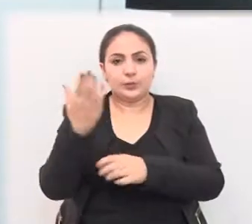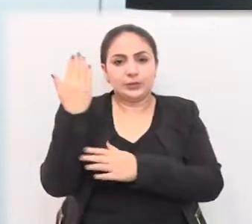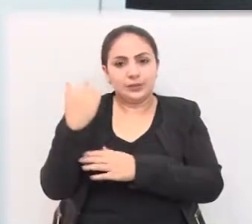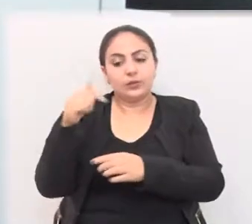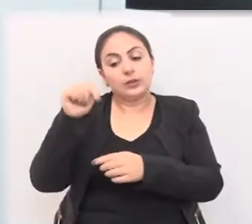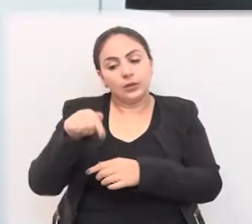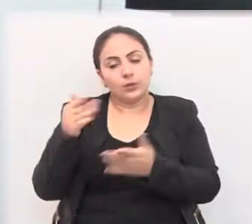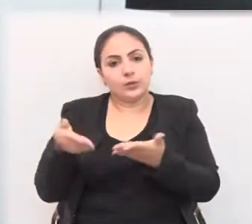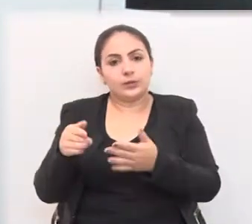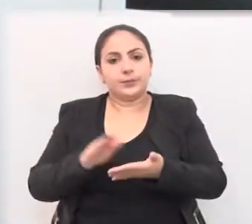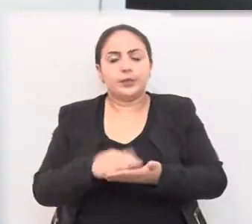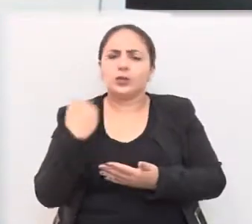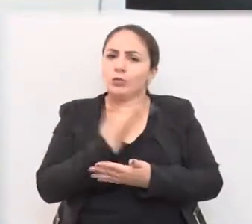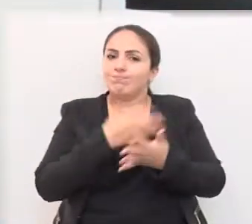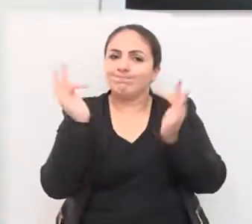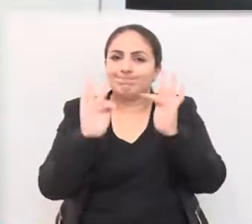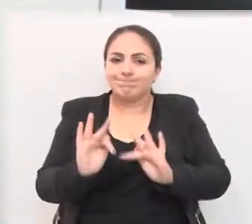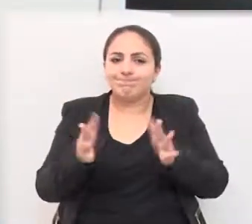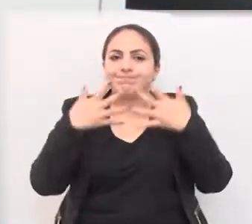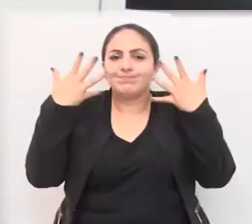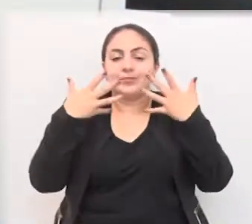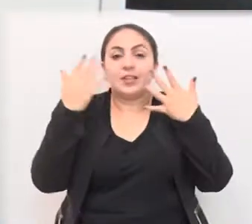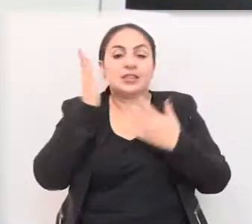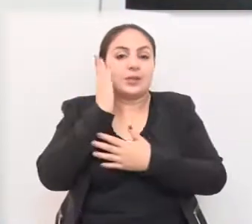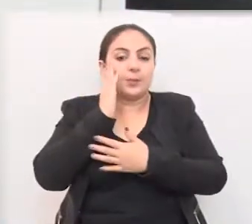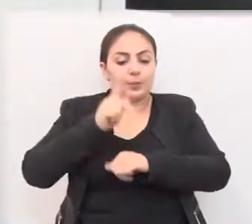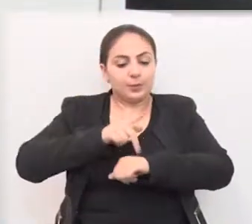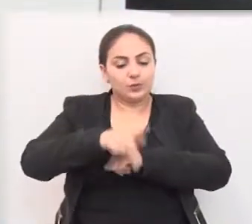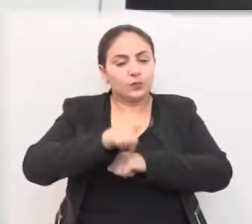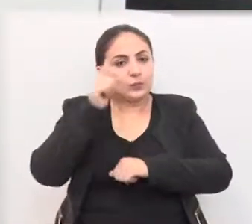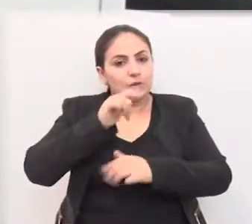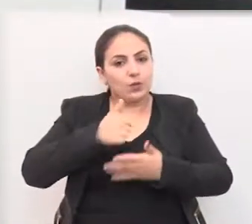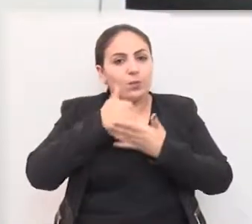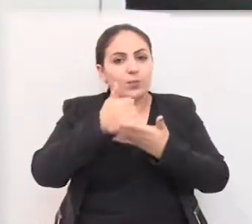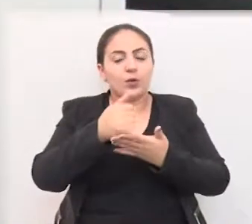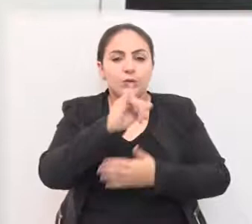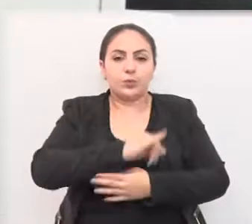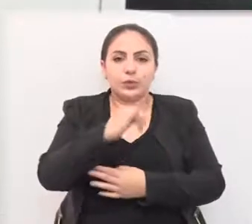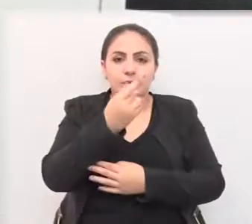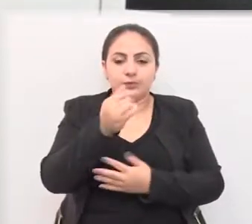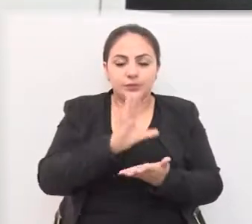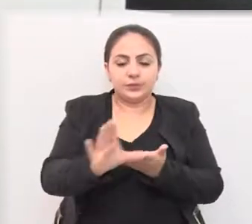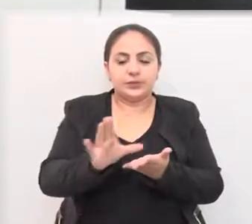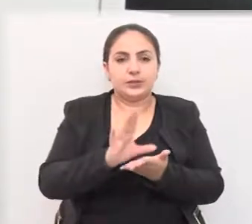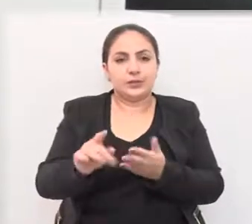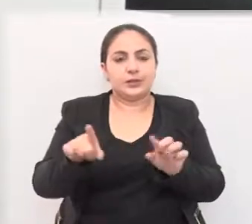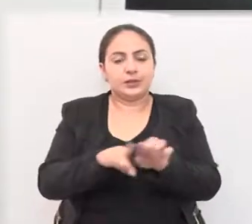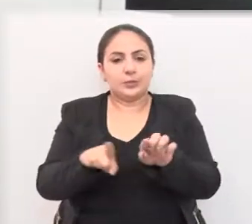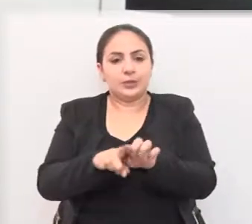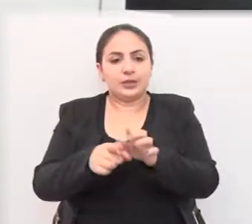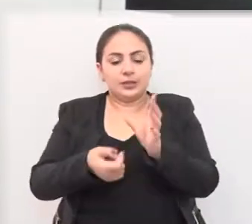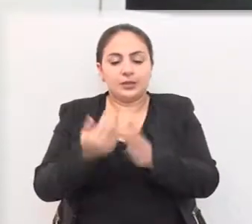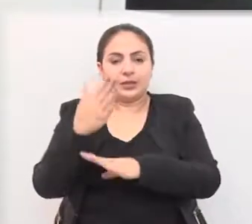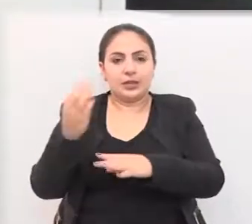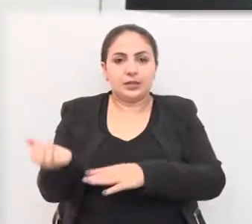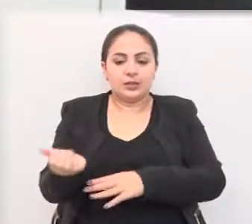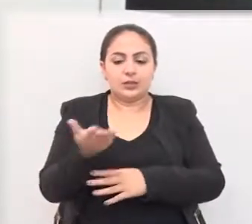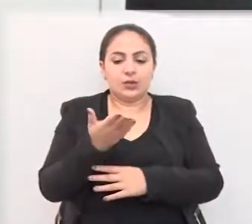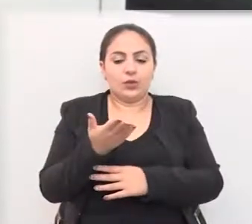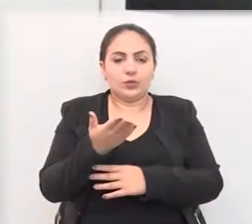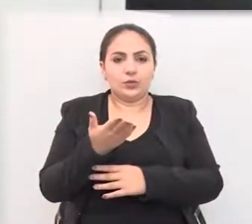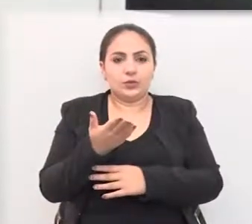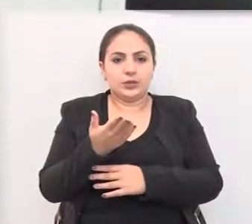ano passado e esse ano. E a gente fica muito feliz por saber que Passo Fundo vai poder contar com esse importante investimento e que isso vai